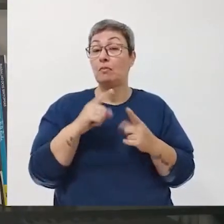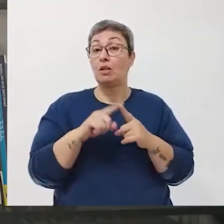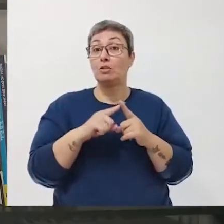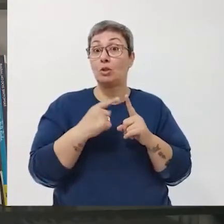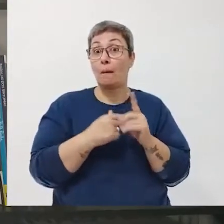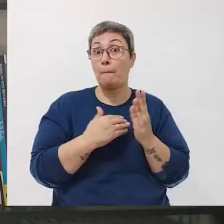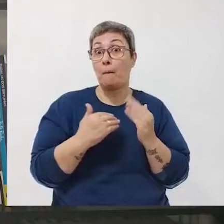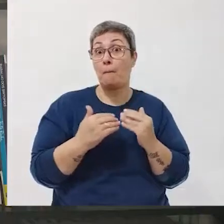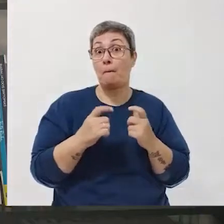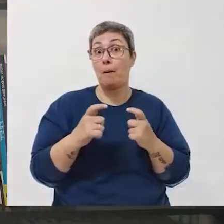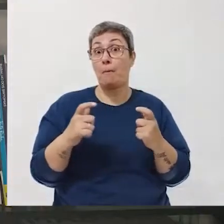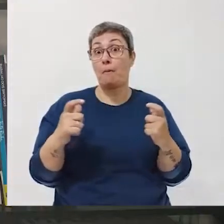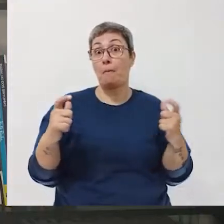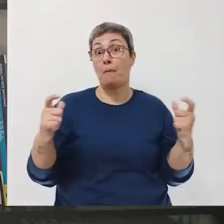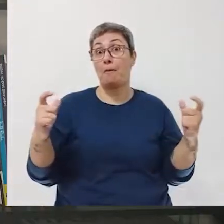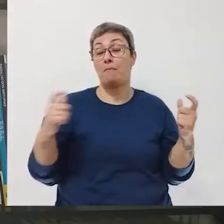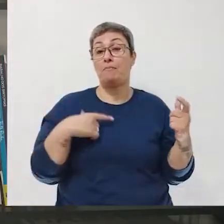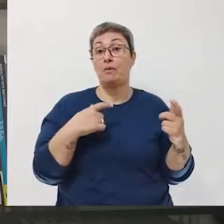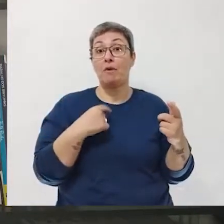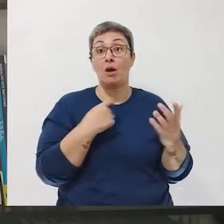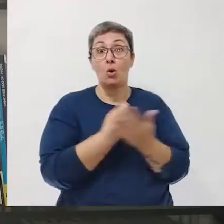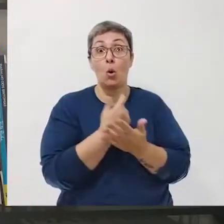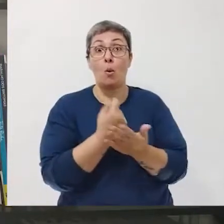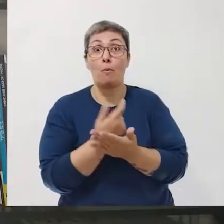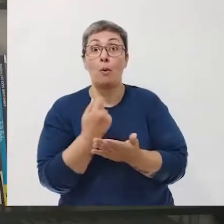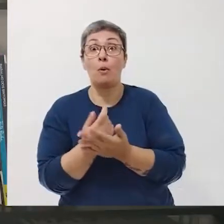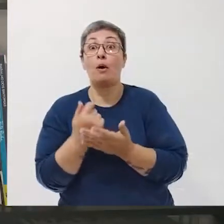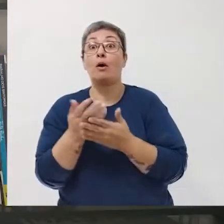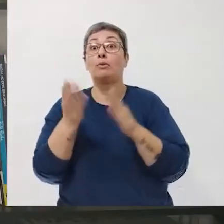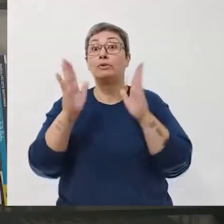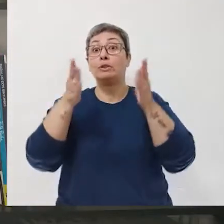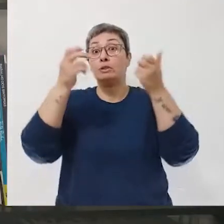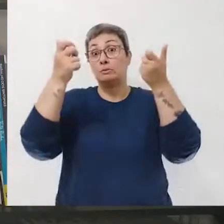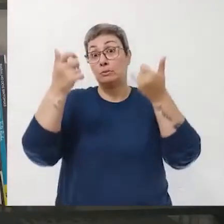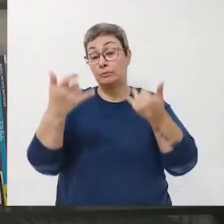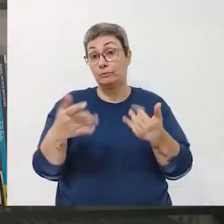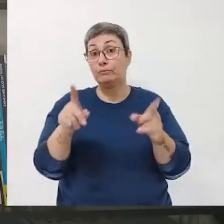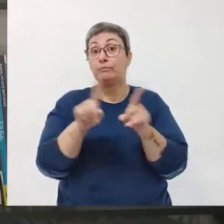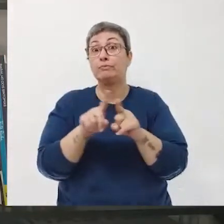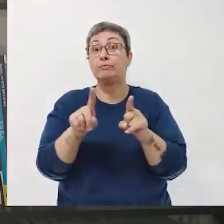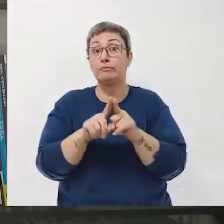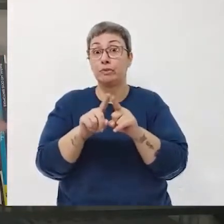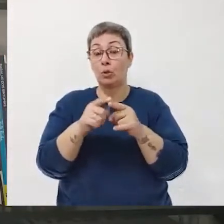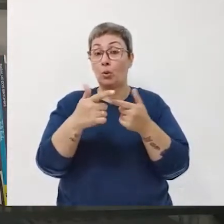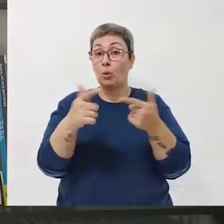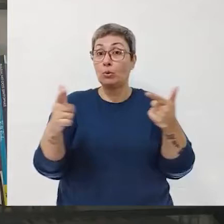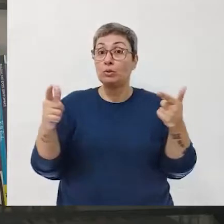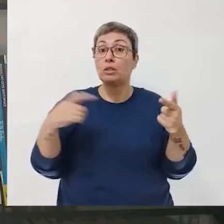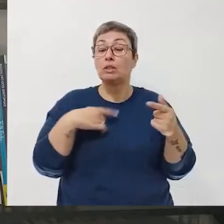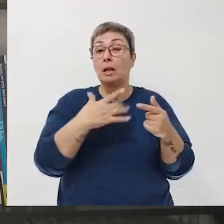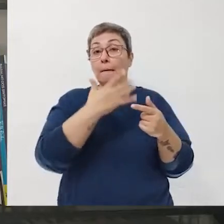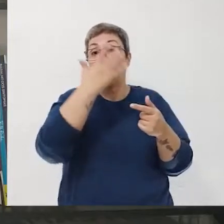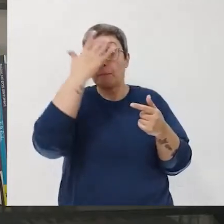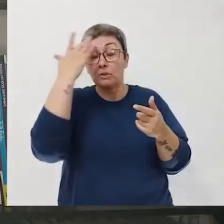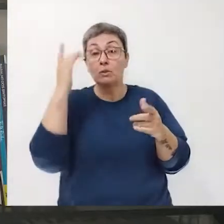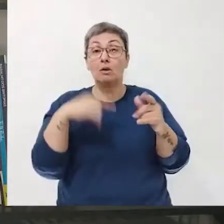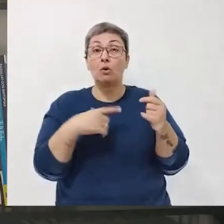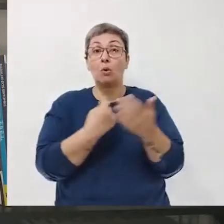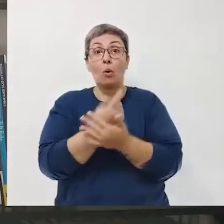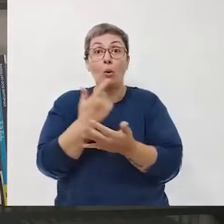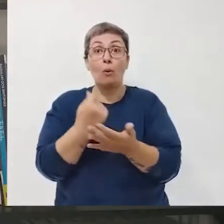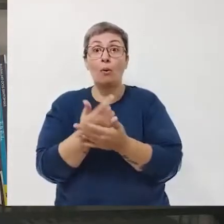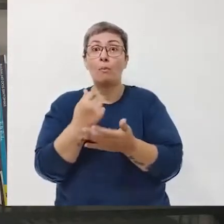tem aumentado. O consumismo, que a gente também já falou aqui no nosso programa, em outros, faz com que as pessoas às vezes